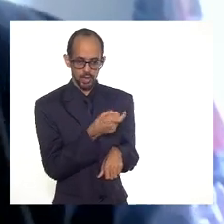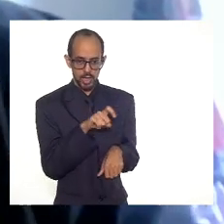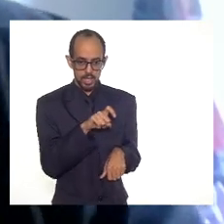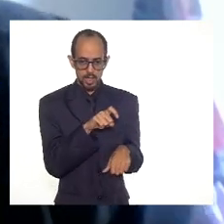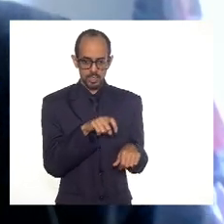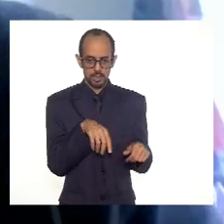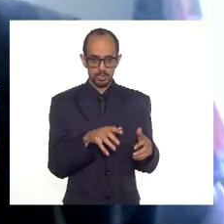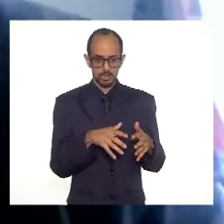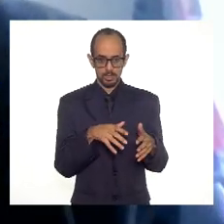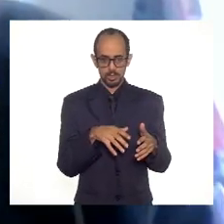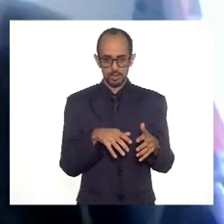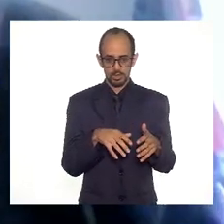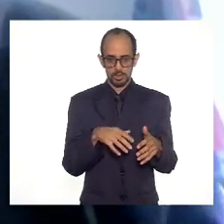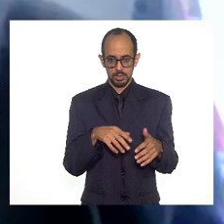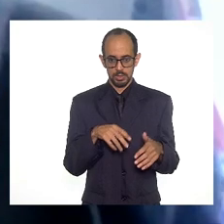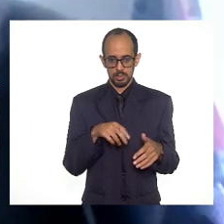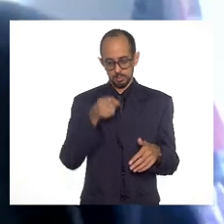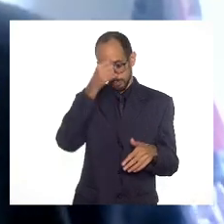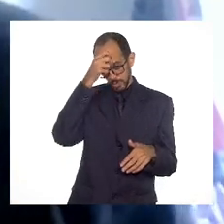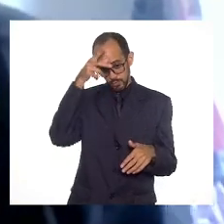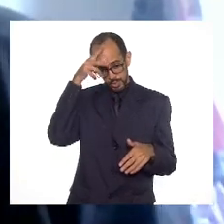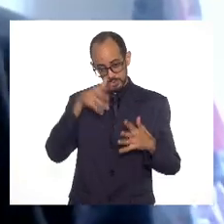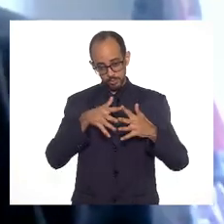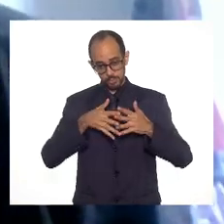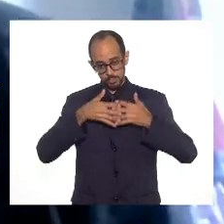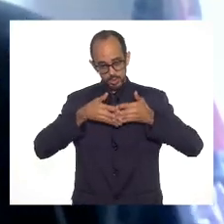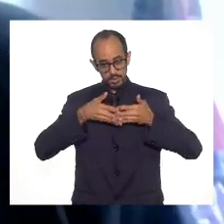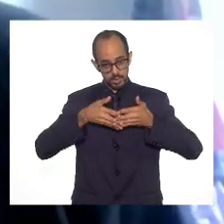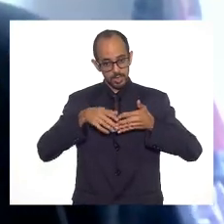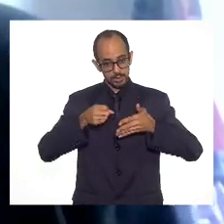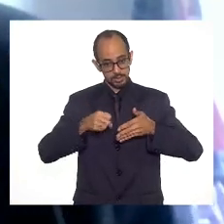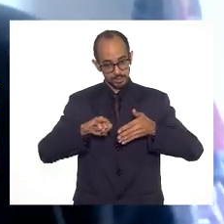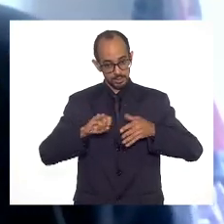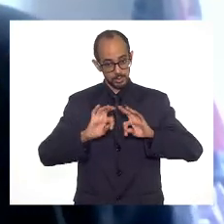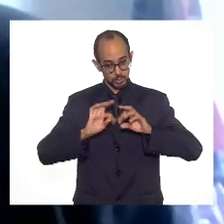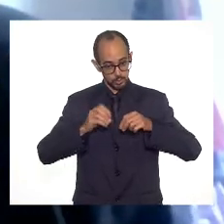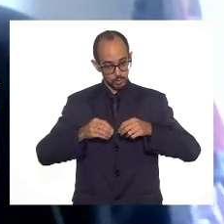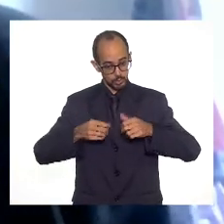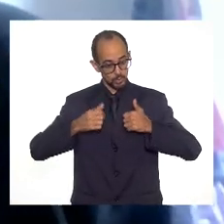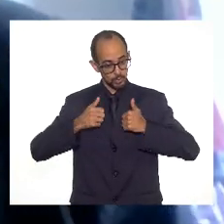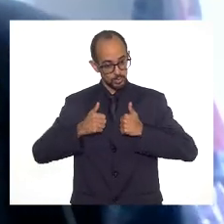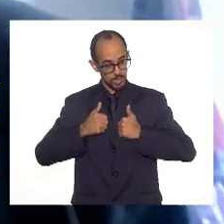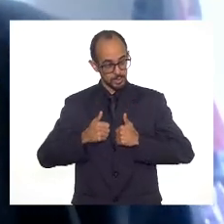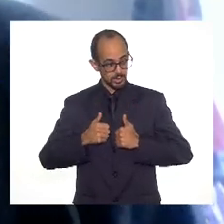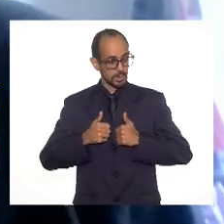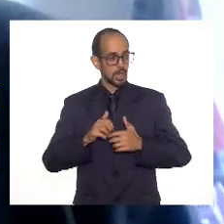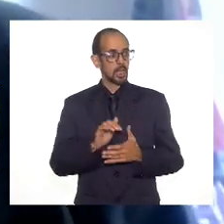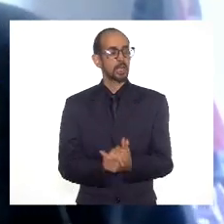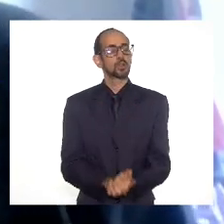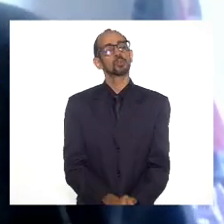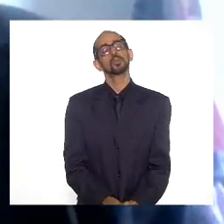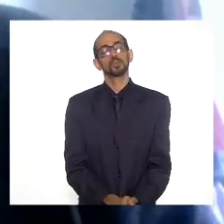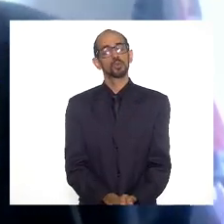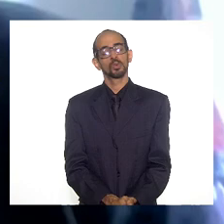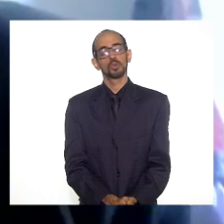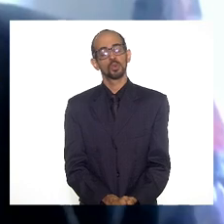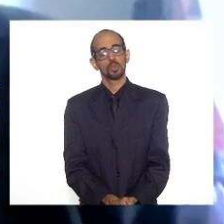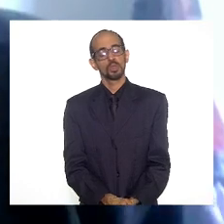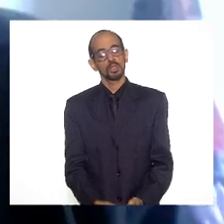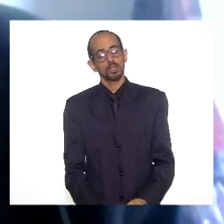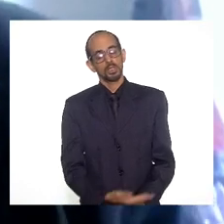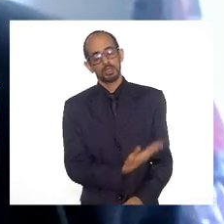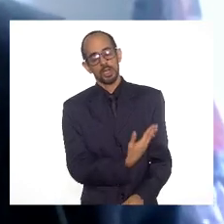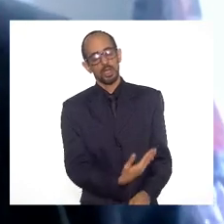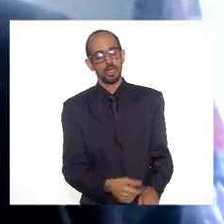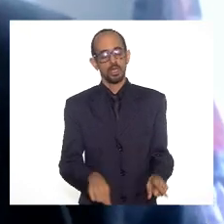e provavelmente será a terceira, se tudo correr bem aqui agora, meu companheiro ecossocialista, e ele, que talvez seja uma das pessoas